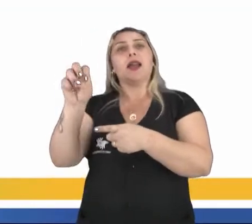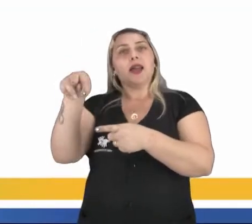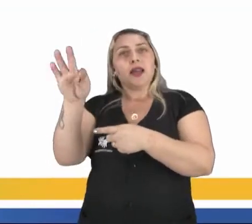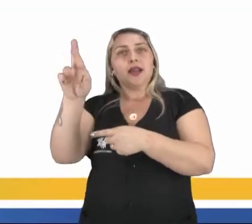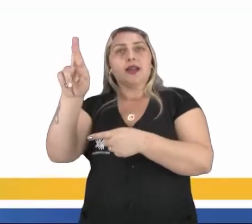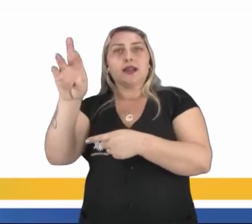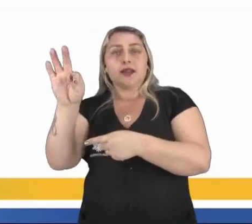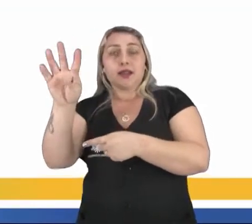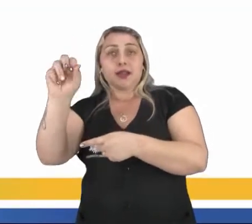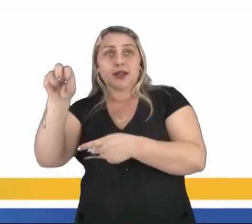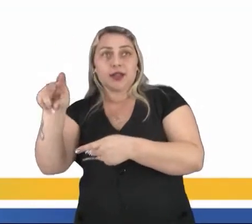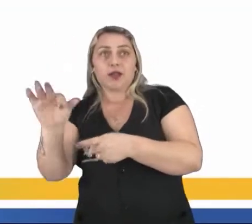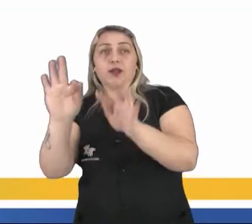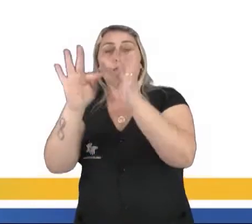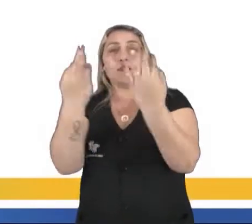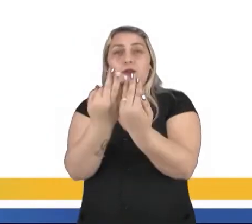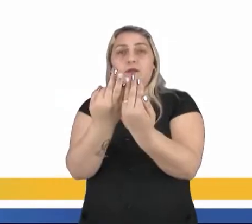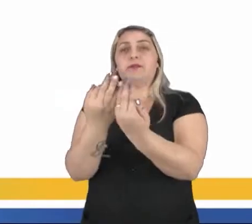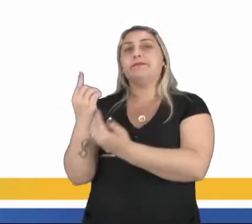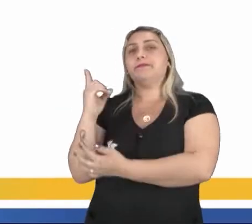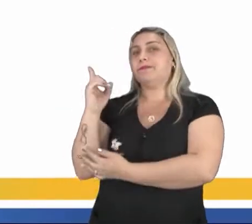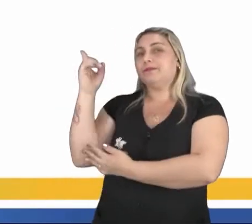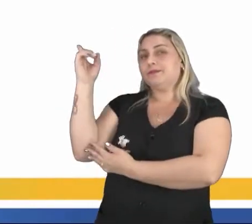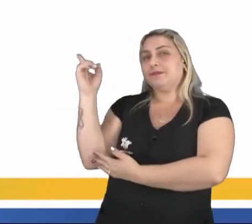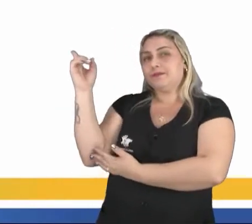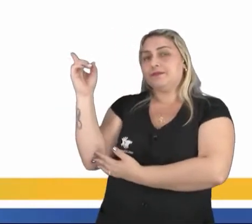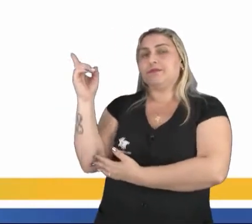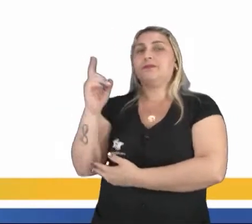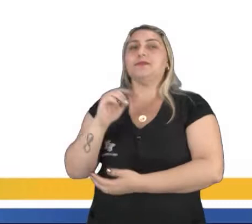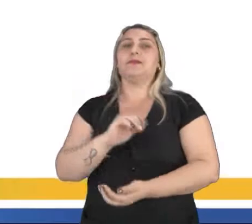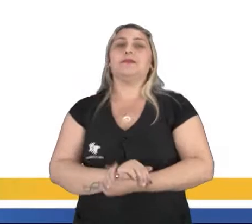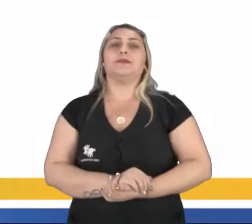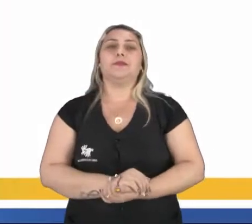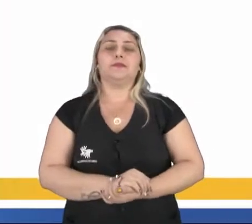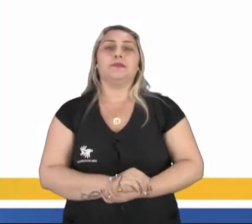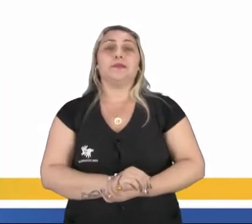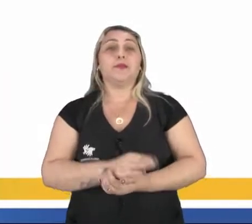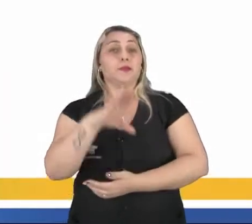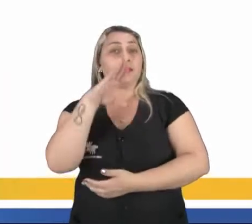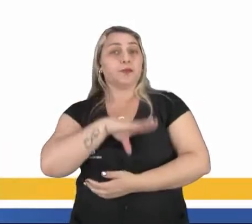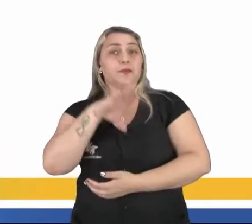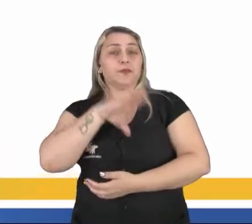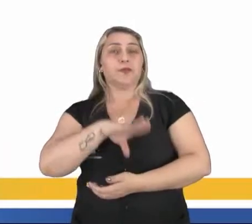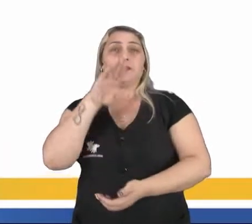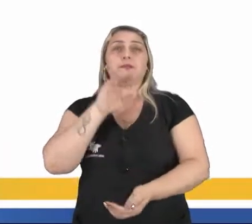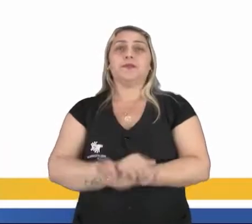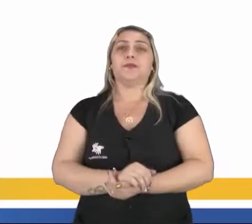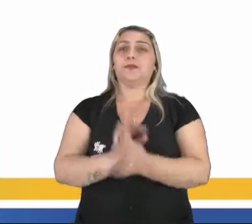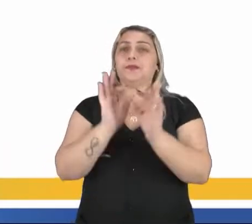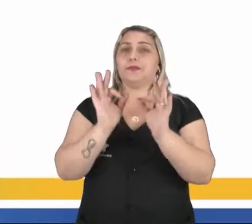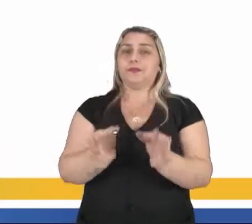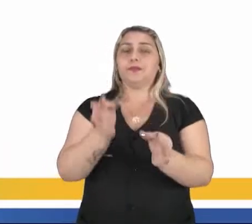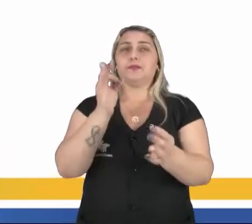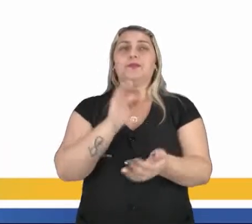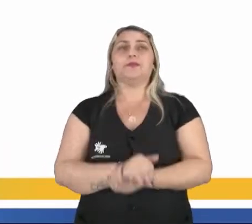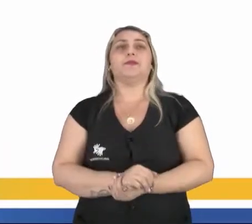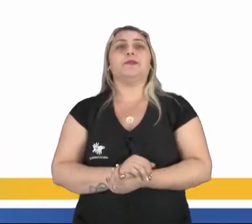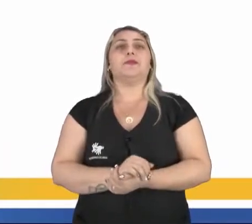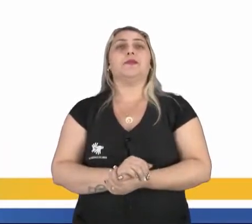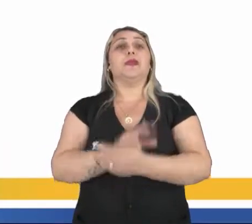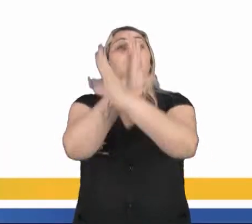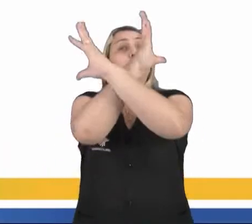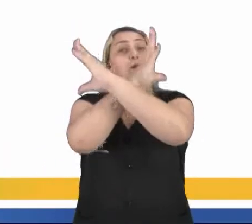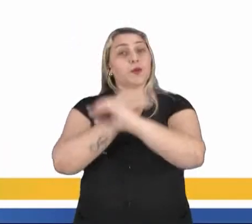no entanto, essa família aí, né, do mais, como a gente costuma dizer, tá? Na língua portuguesa. Tá certo? Então, essas são as